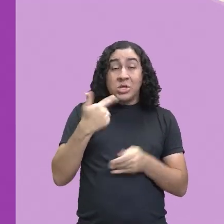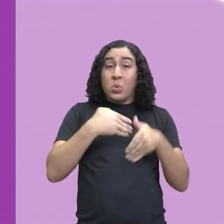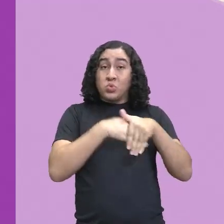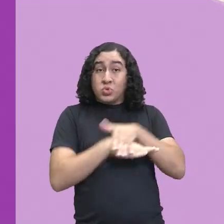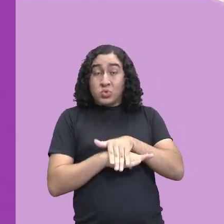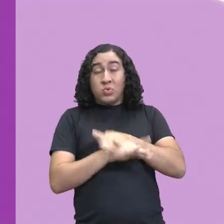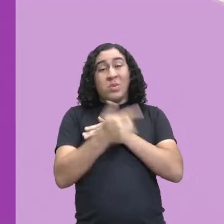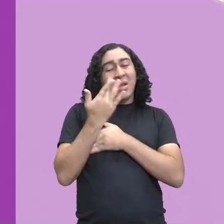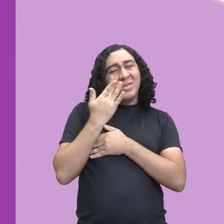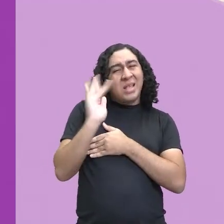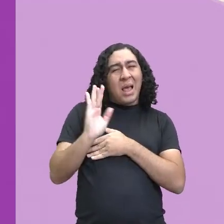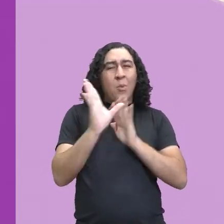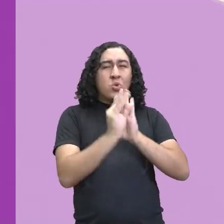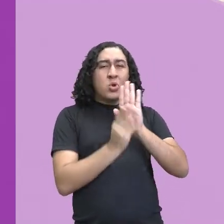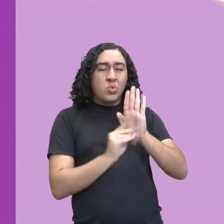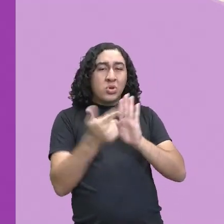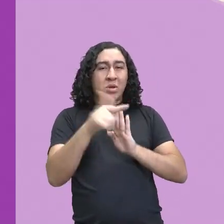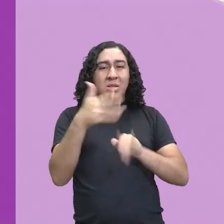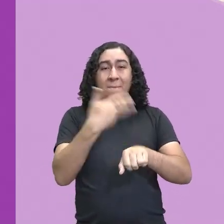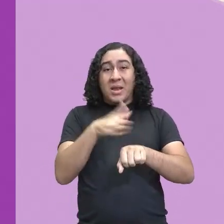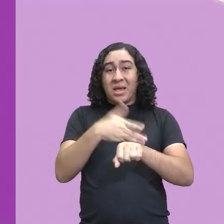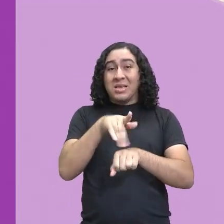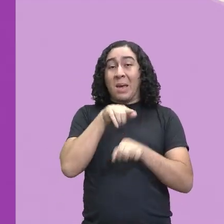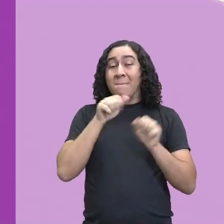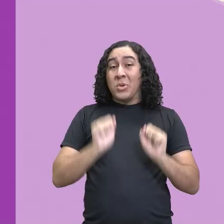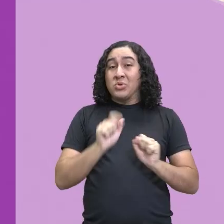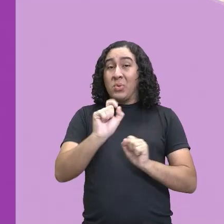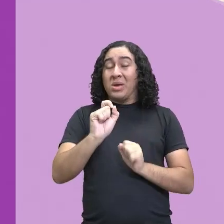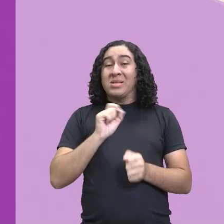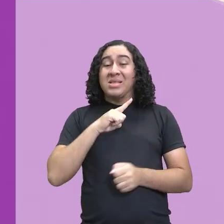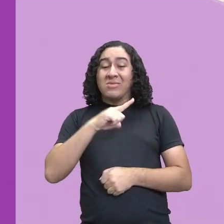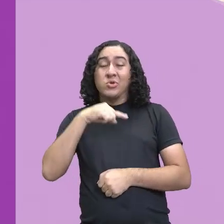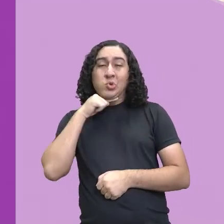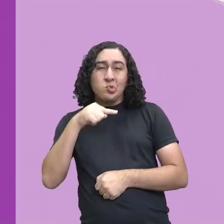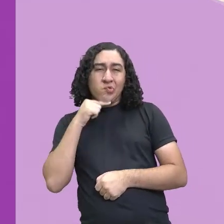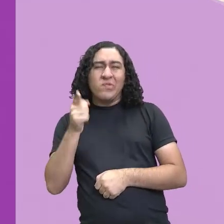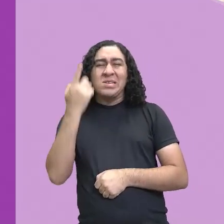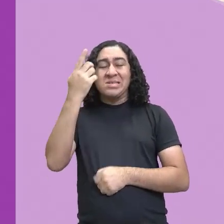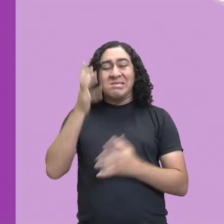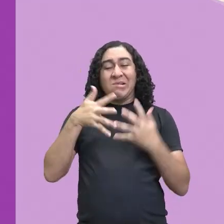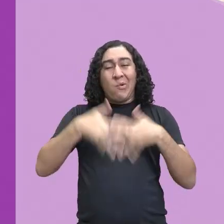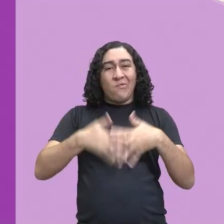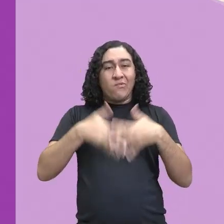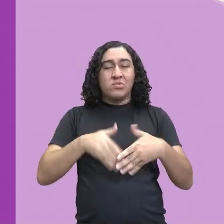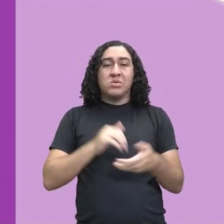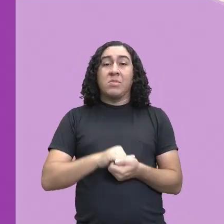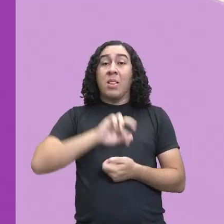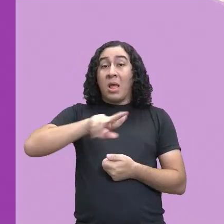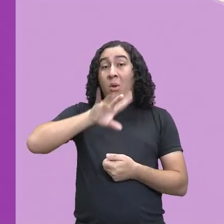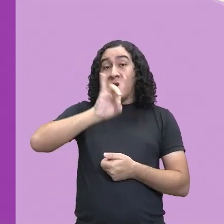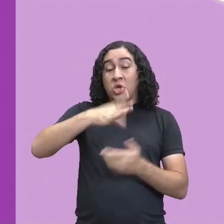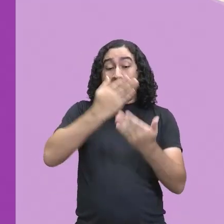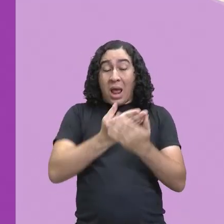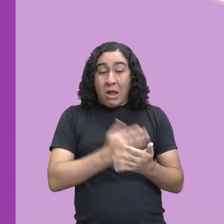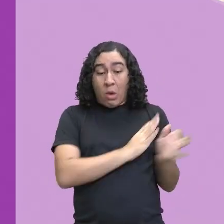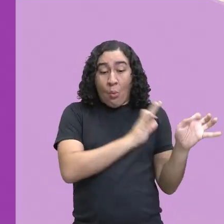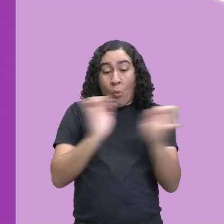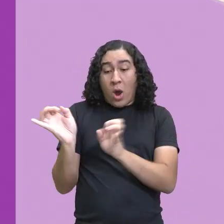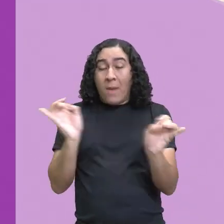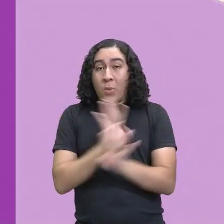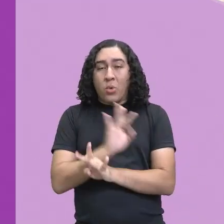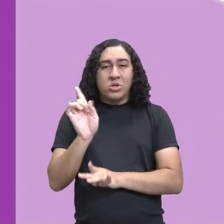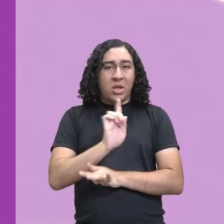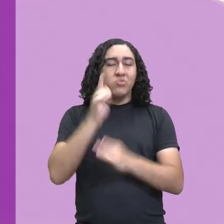com o conteúdo, não estiver exercitando, você pode sim ter alguma dificuldade. Então, não fique somente aqui nessa aula, vá